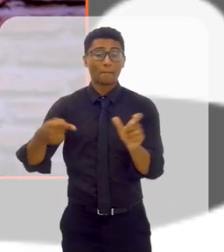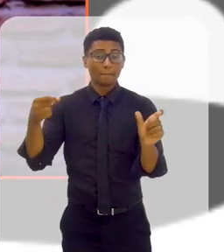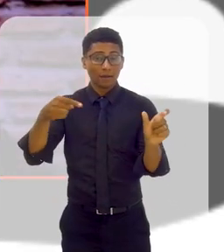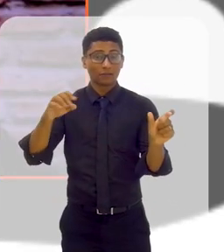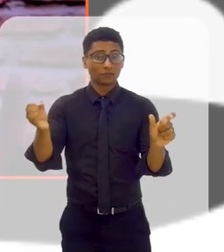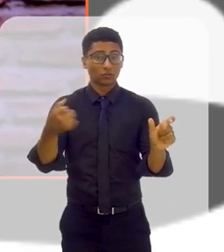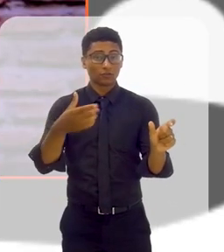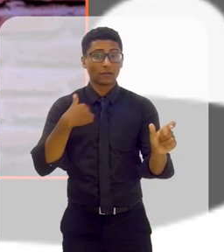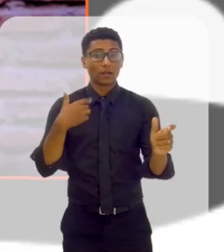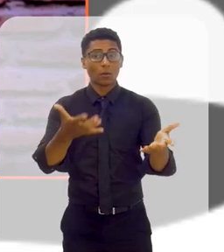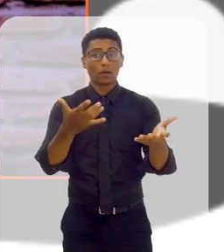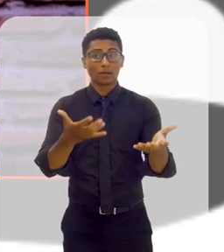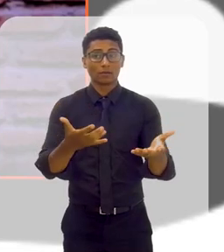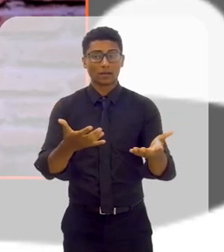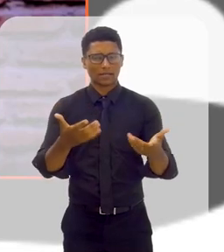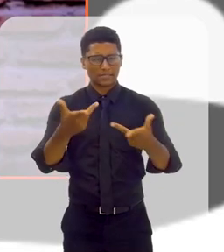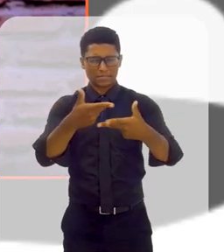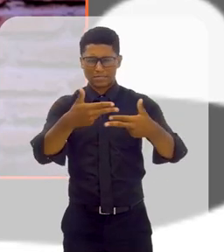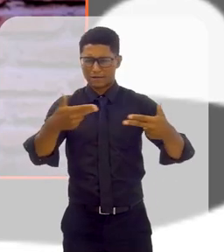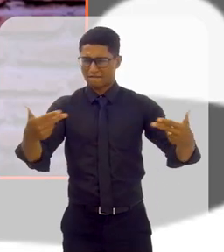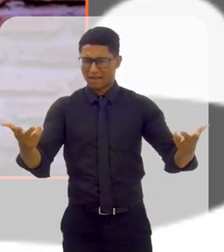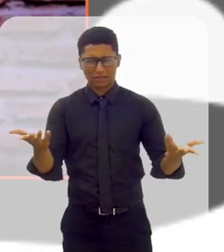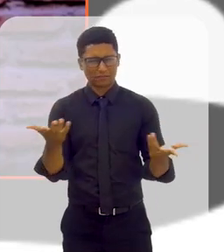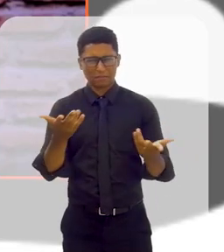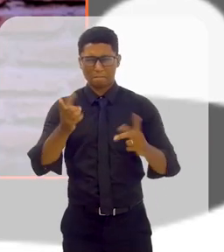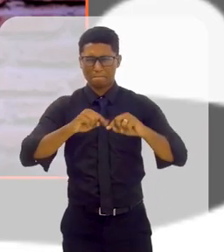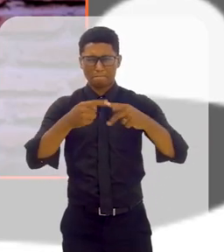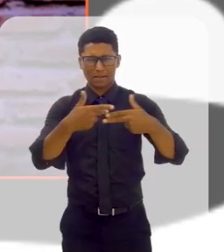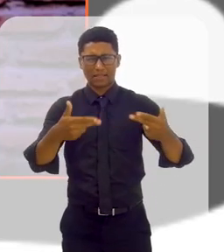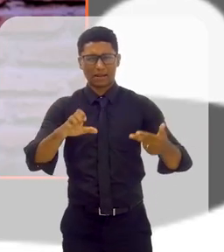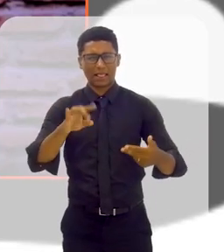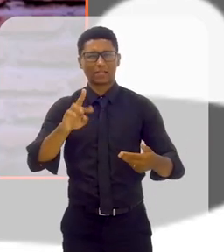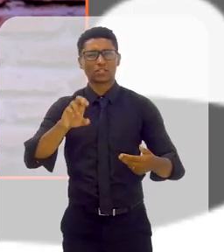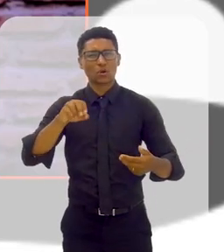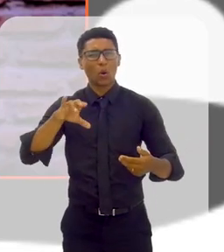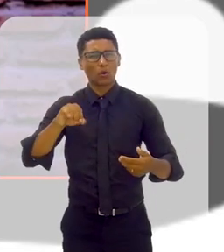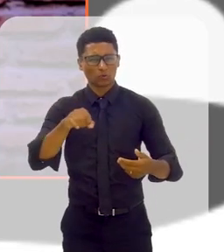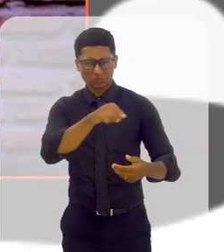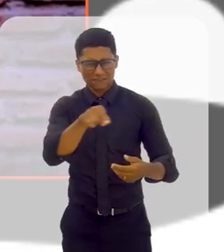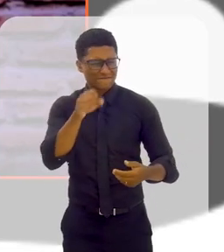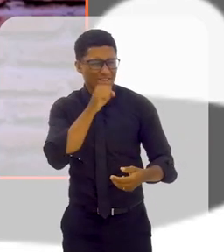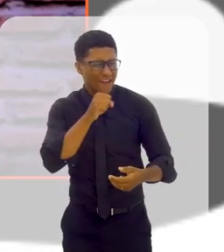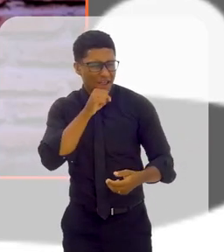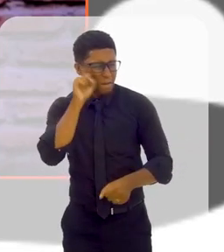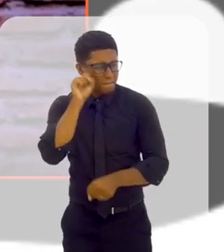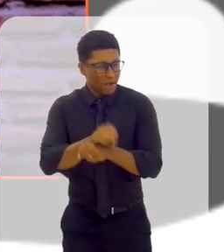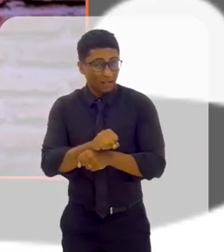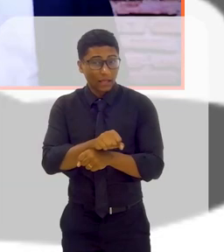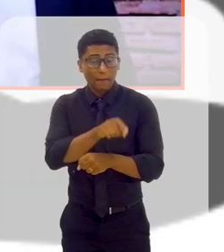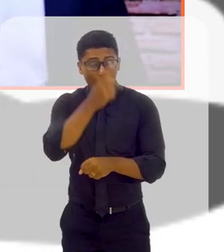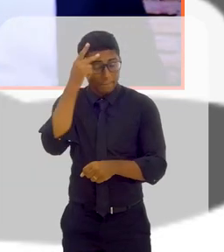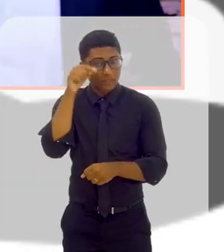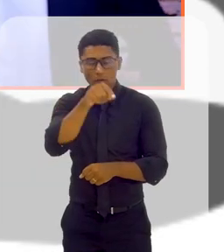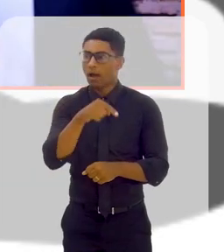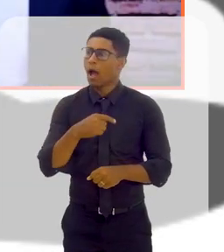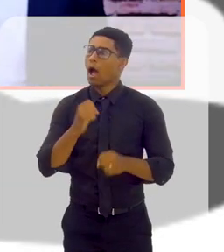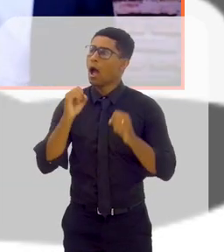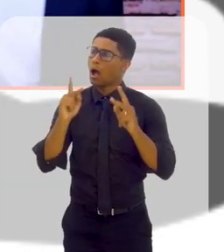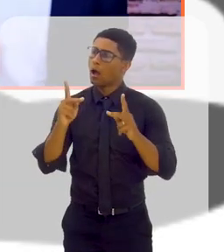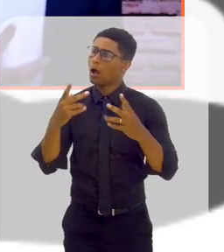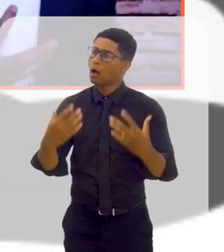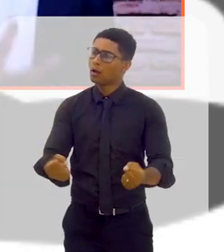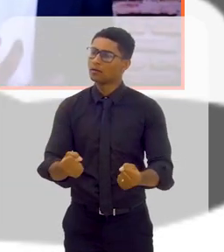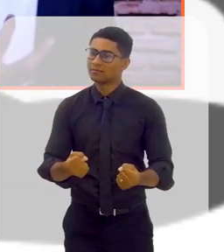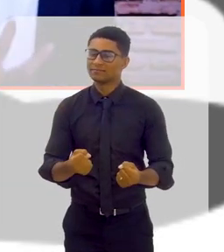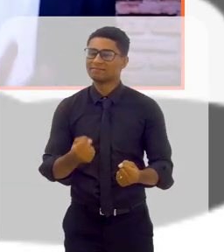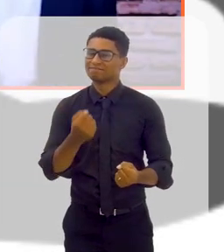o tempo falar eu quero coletar lixo equipamentos eletrônicos inservíveis Ah tudo bem Nossa nossa que